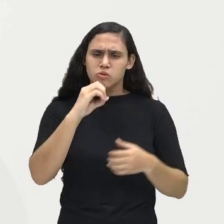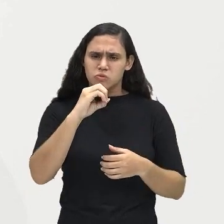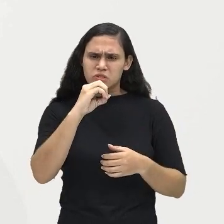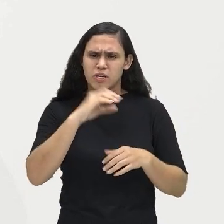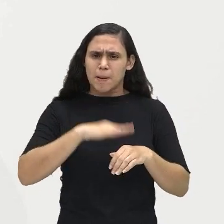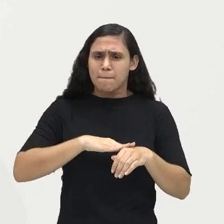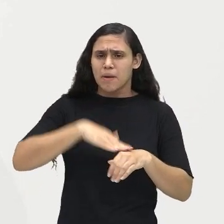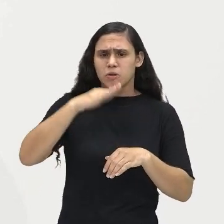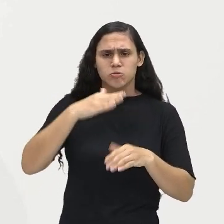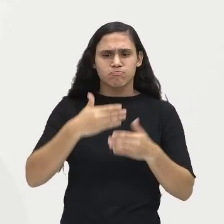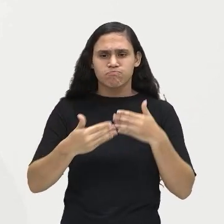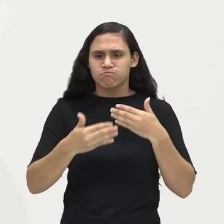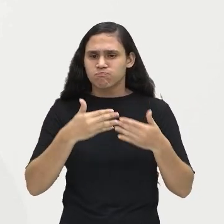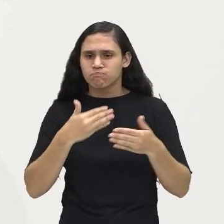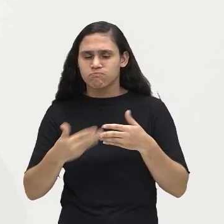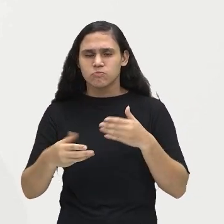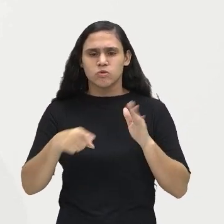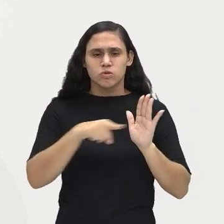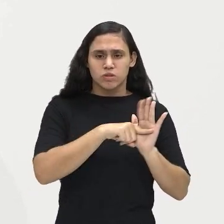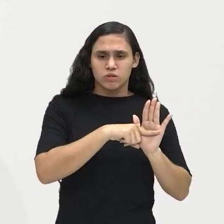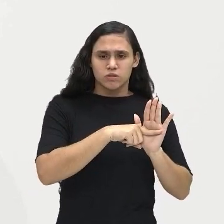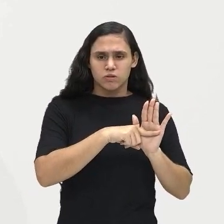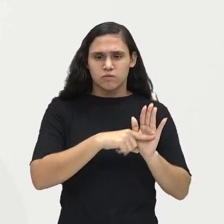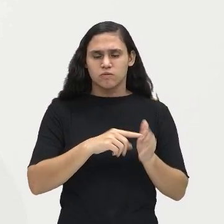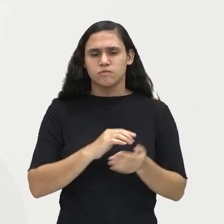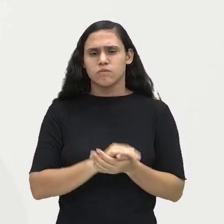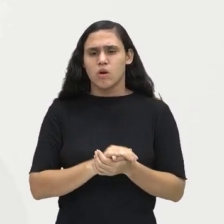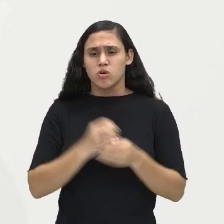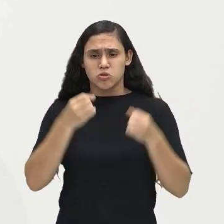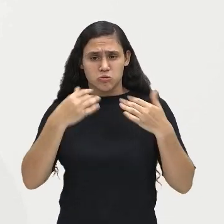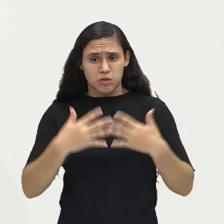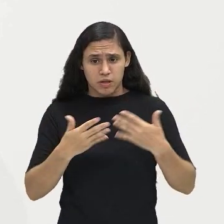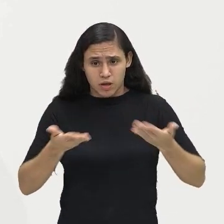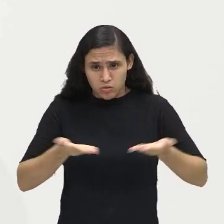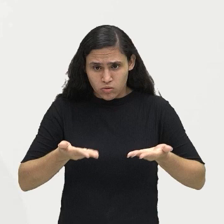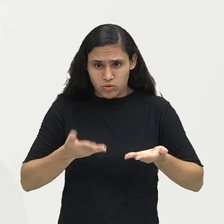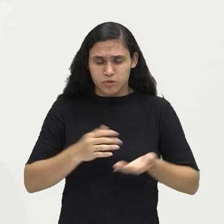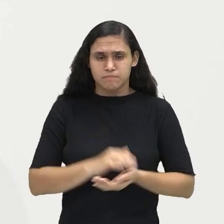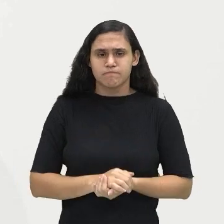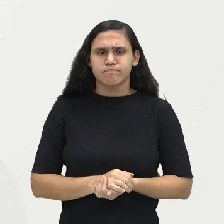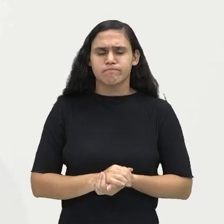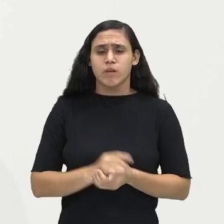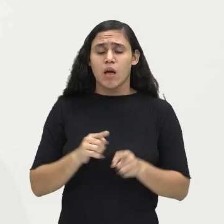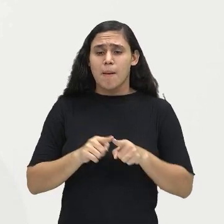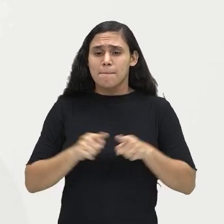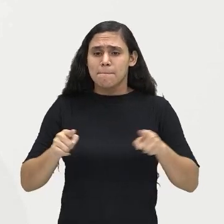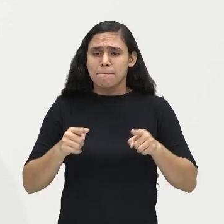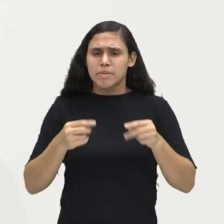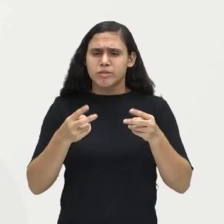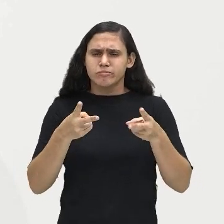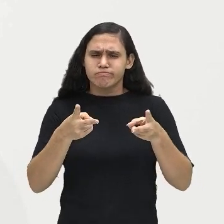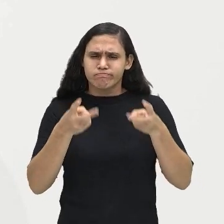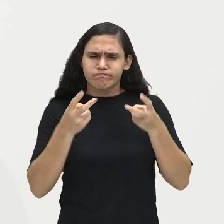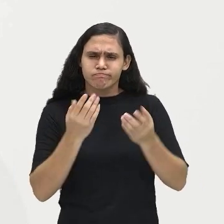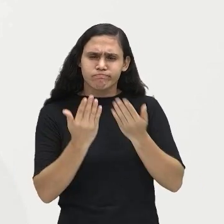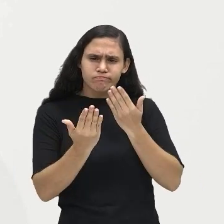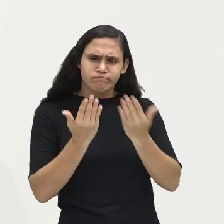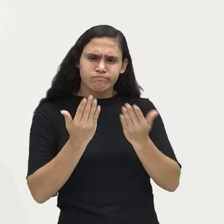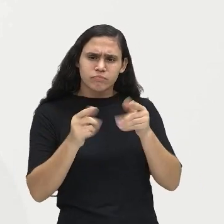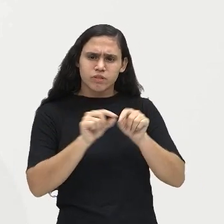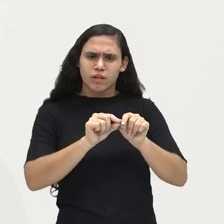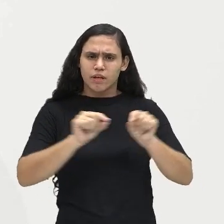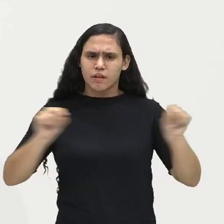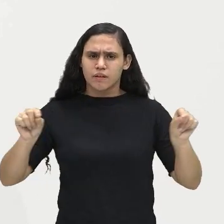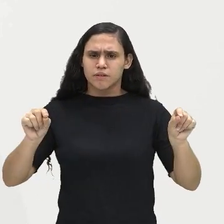número negativo, tá, pessoal? Falei ainda agora para vocês isso. Mas vamos comparar na reta, vamos lá. Nós temos o menos